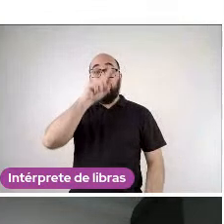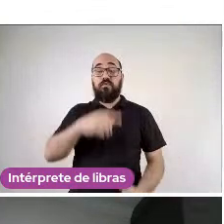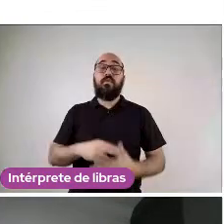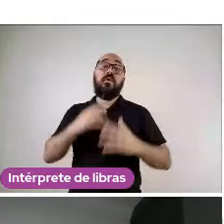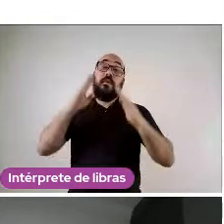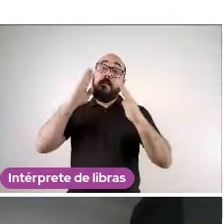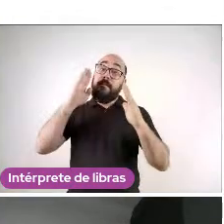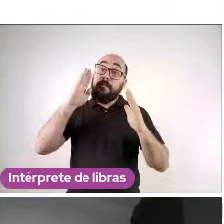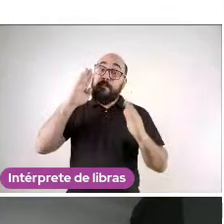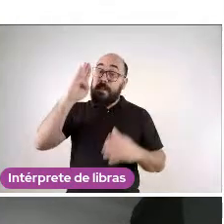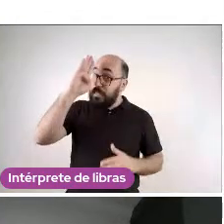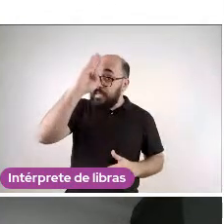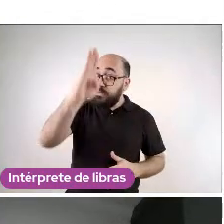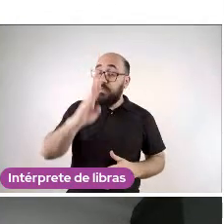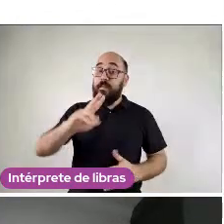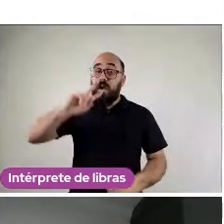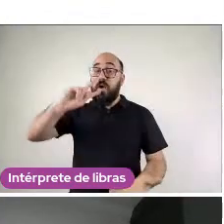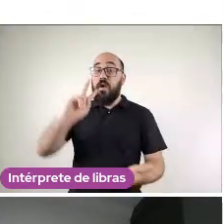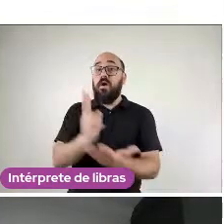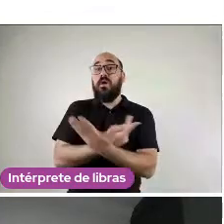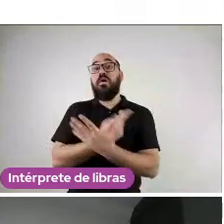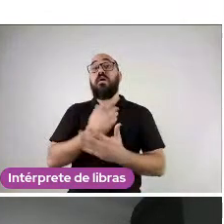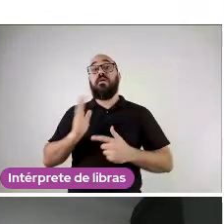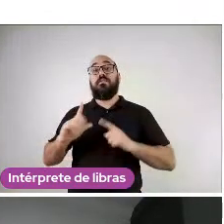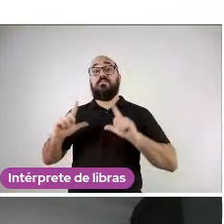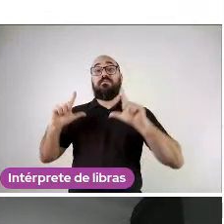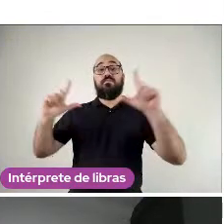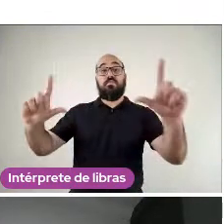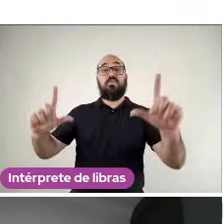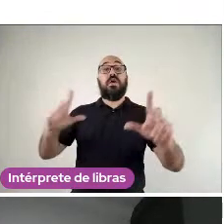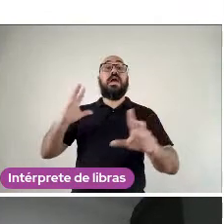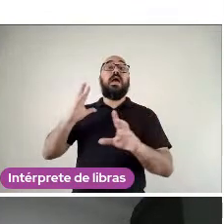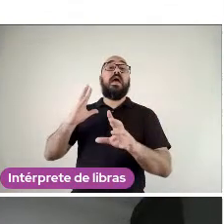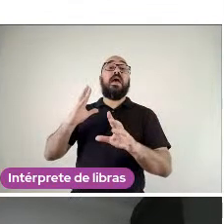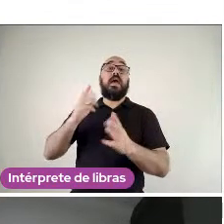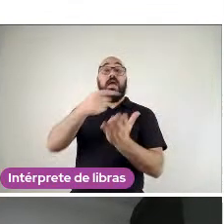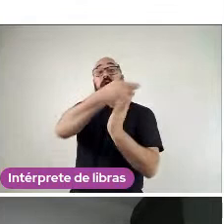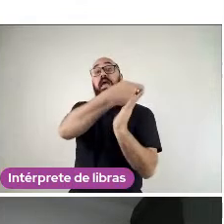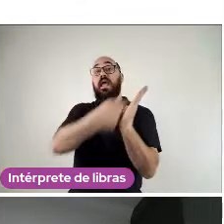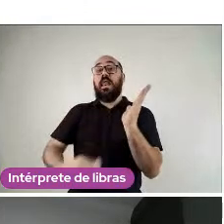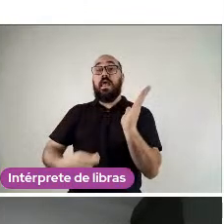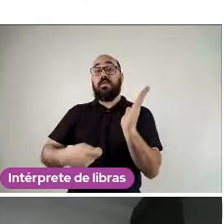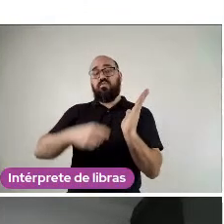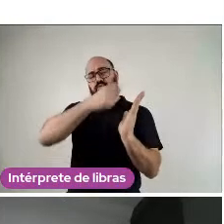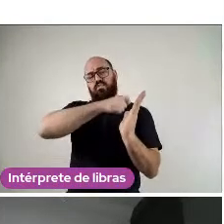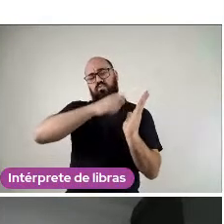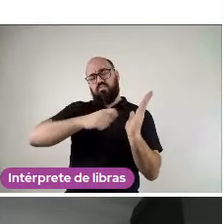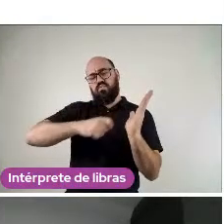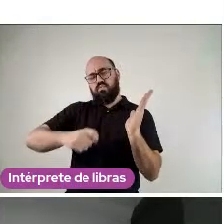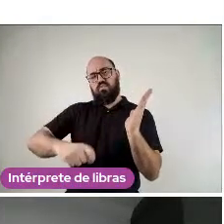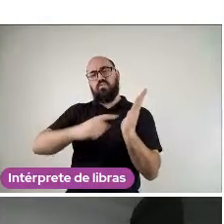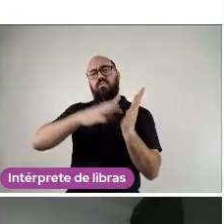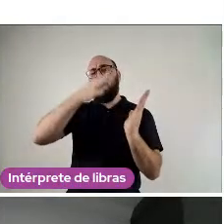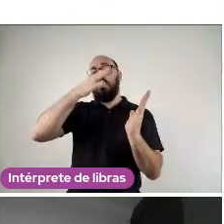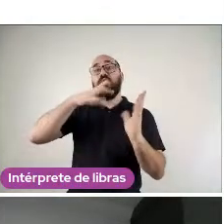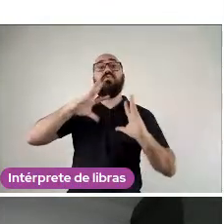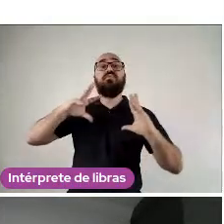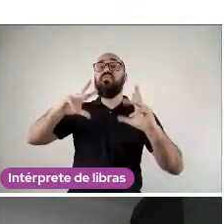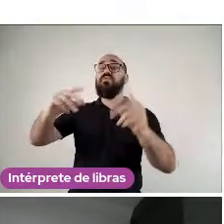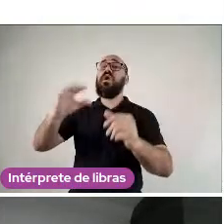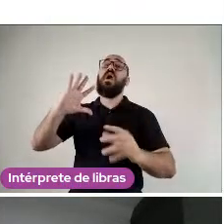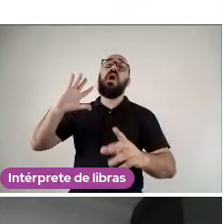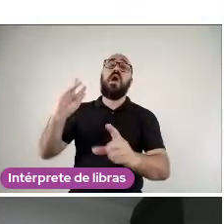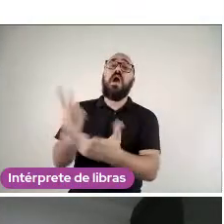Justamente após o lançamento, né, a publicação do primeiro relatório global de avaliação oceânica, em 2016,